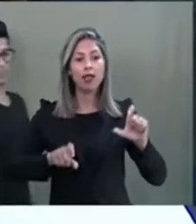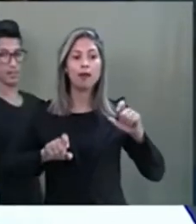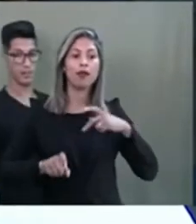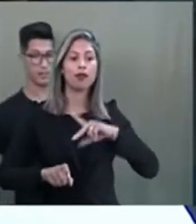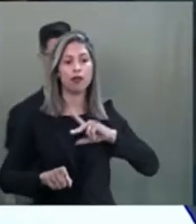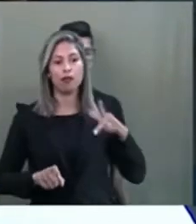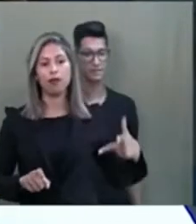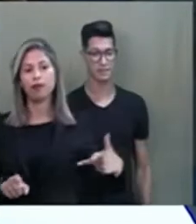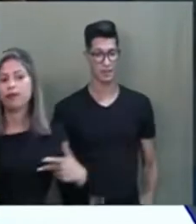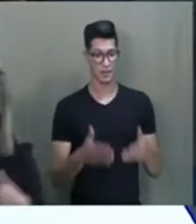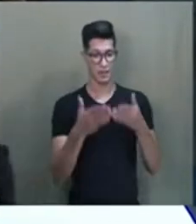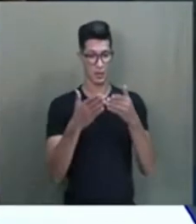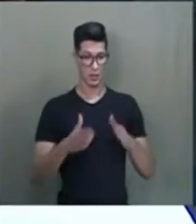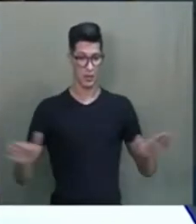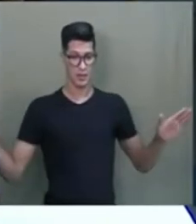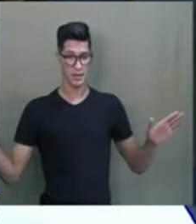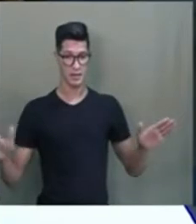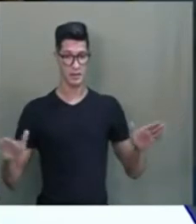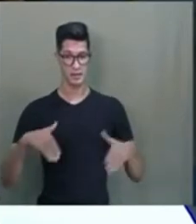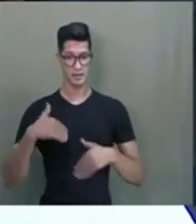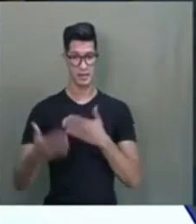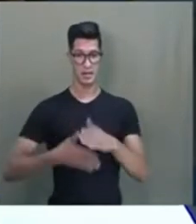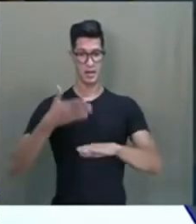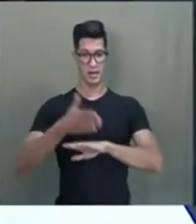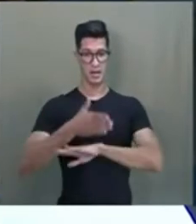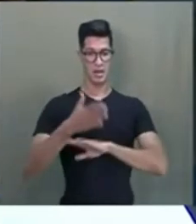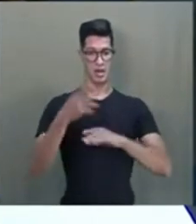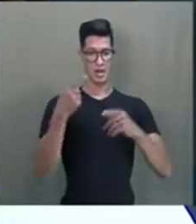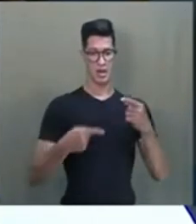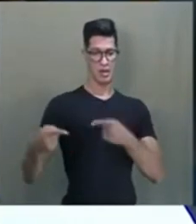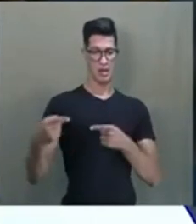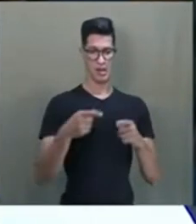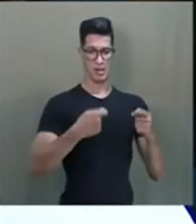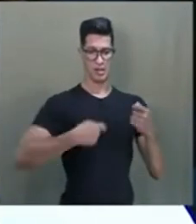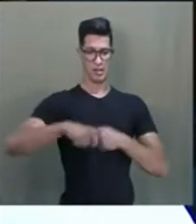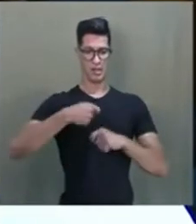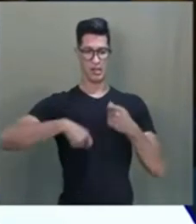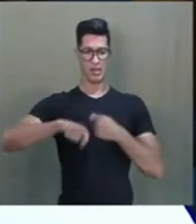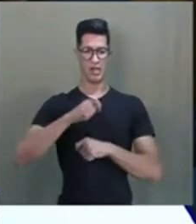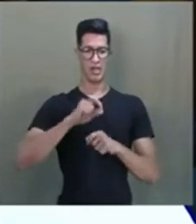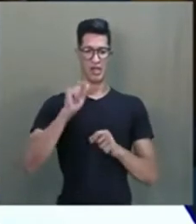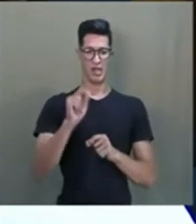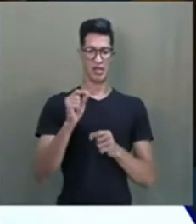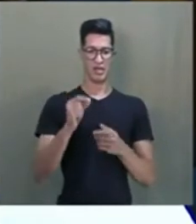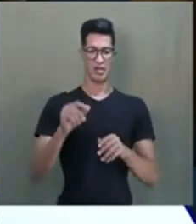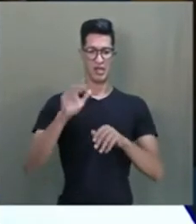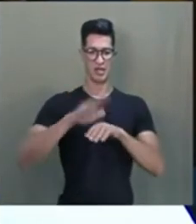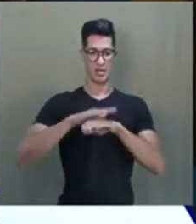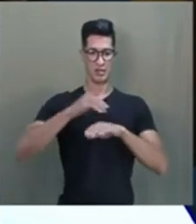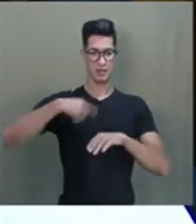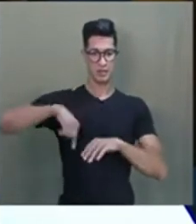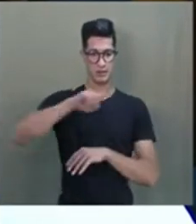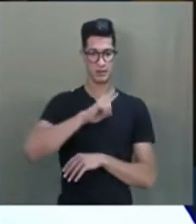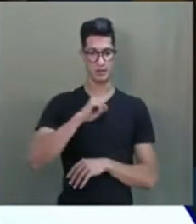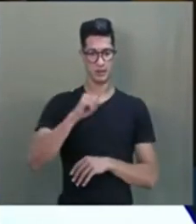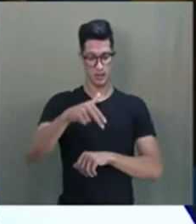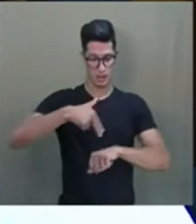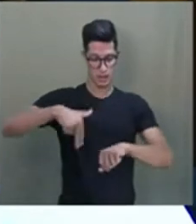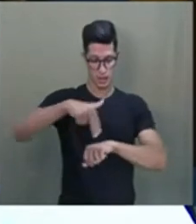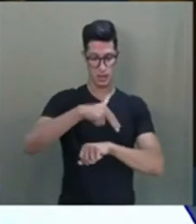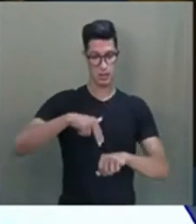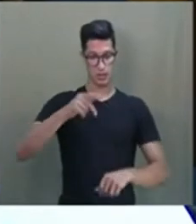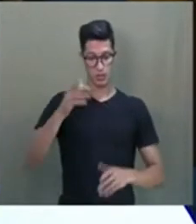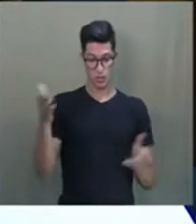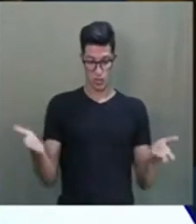o processo de emancipação política e econômica que nos tornaria a grande nação que